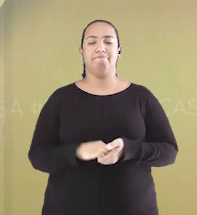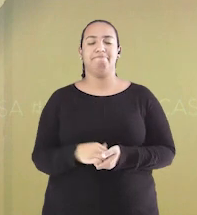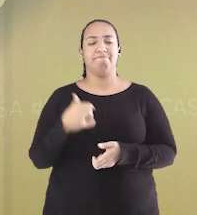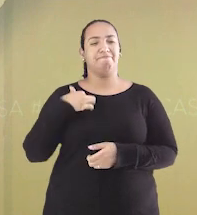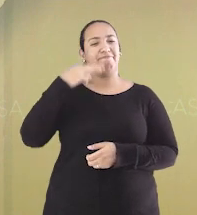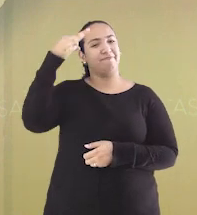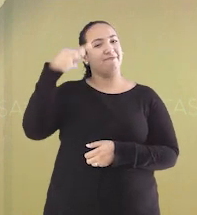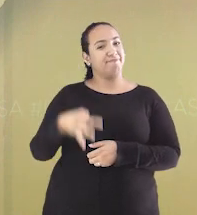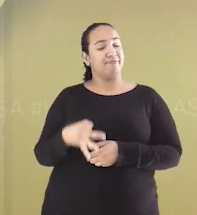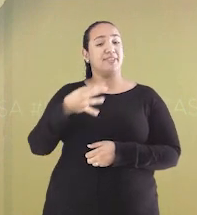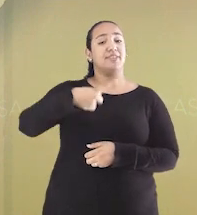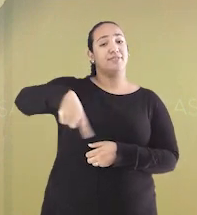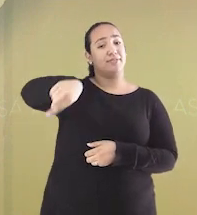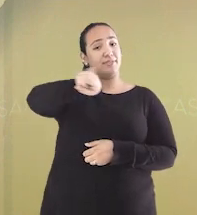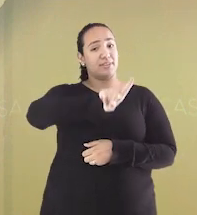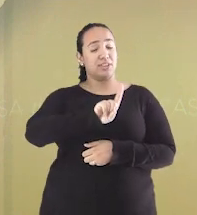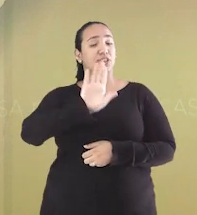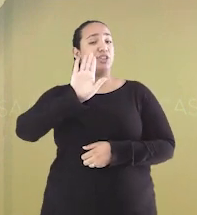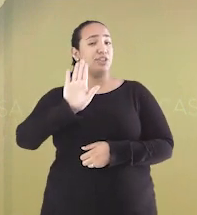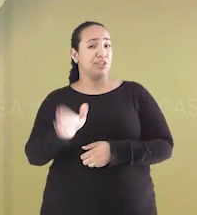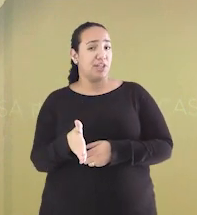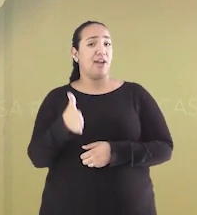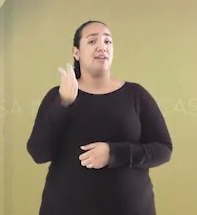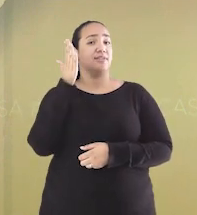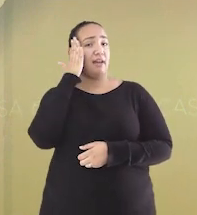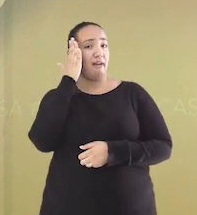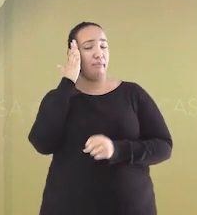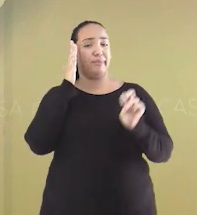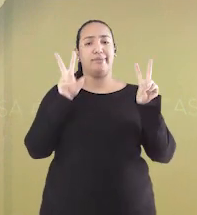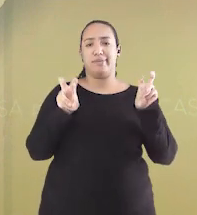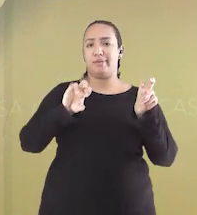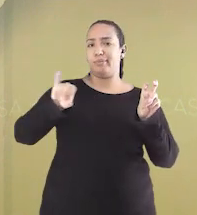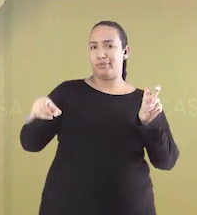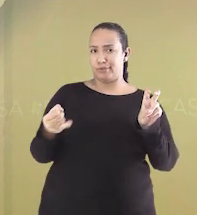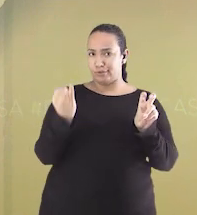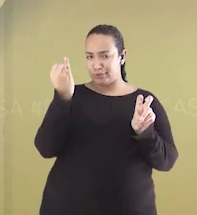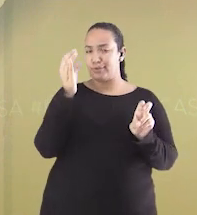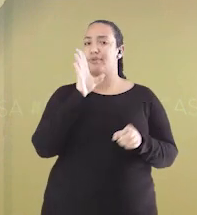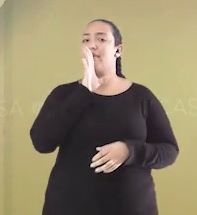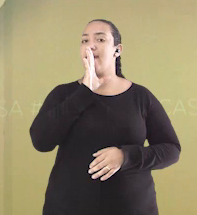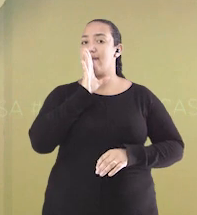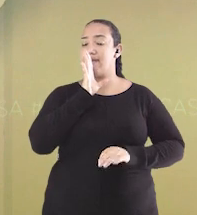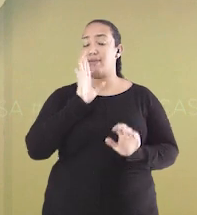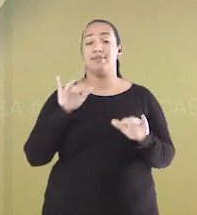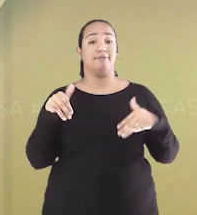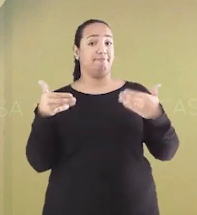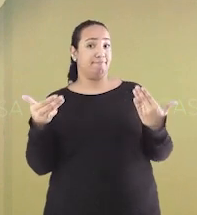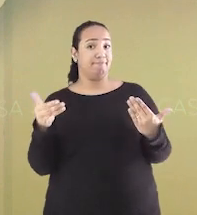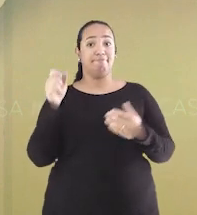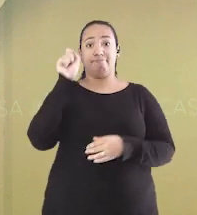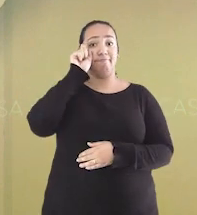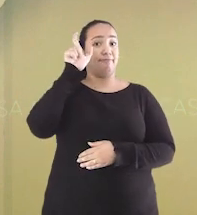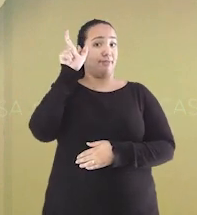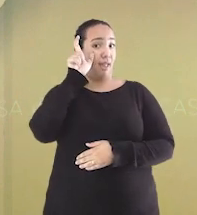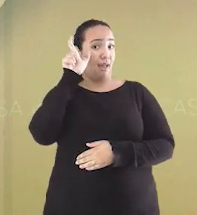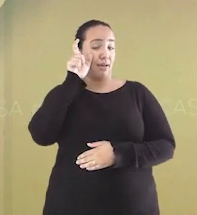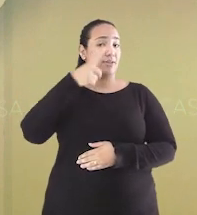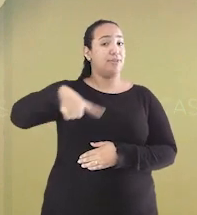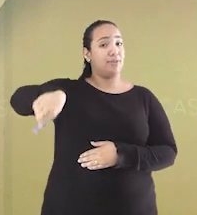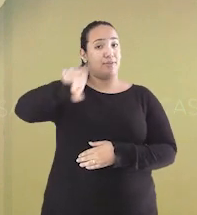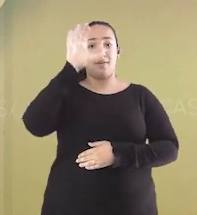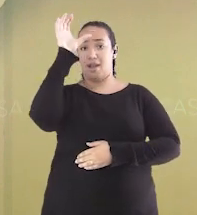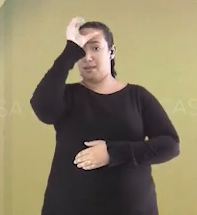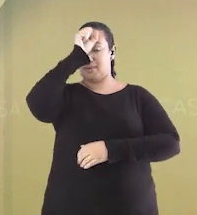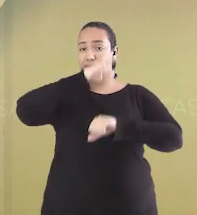certeza de que em algum momento da sua vida você já ouviu falar sobre eles. Então fique ligadinho aí para sabermos mais um pouquinho